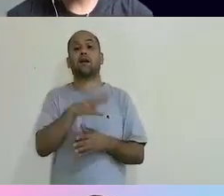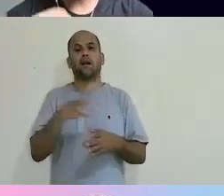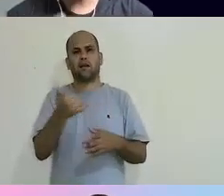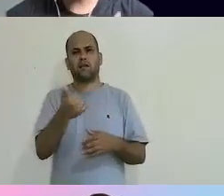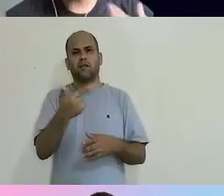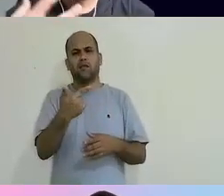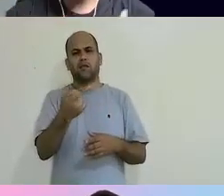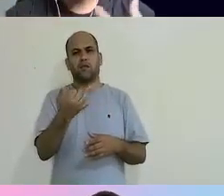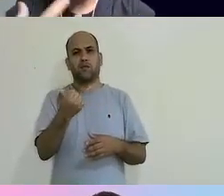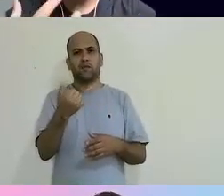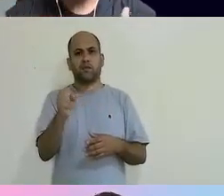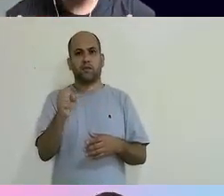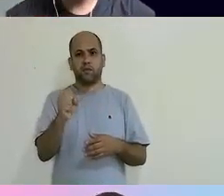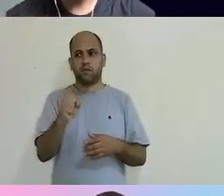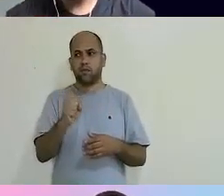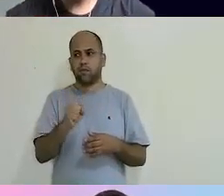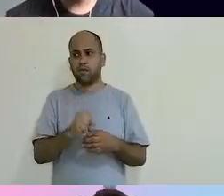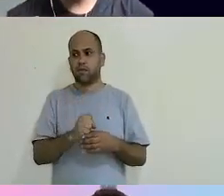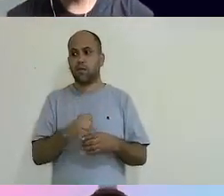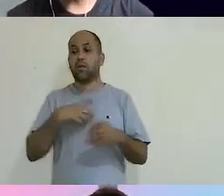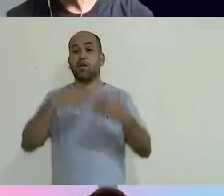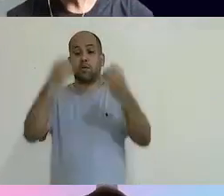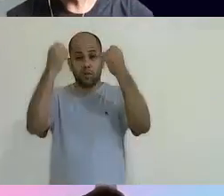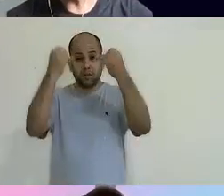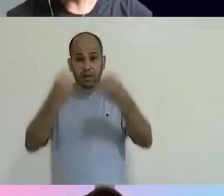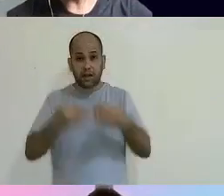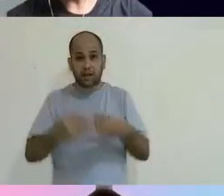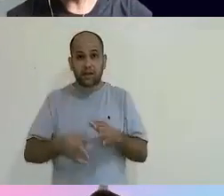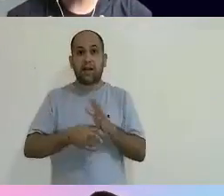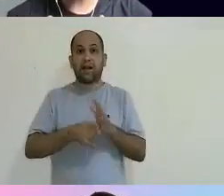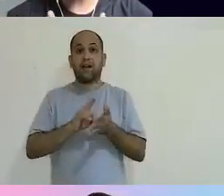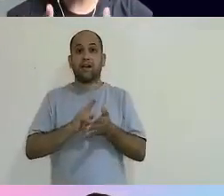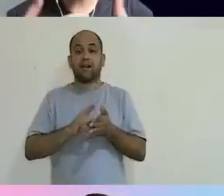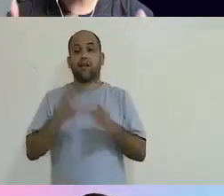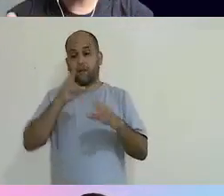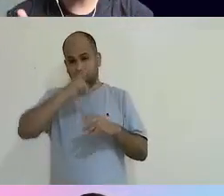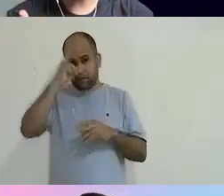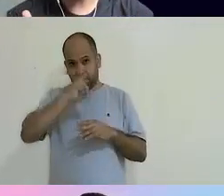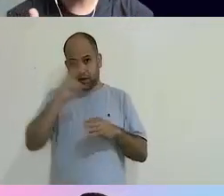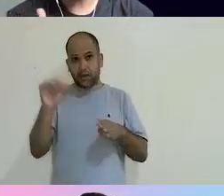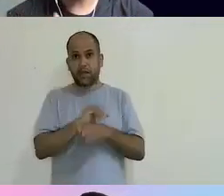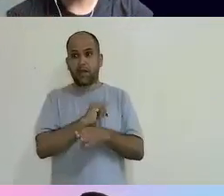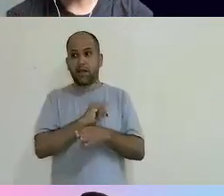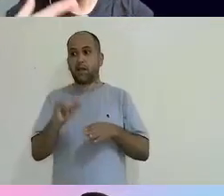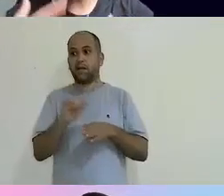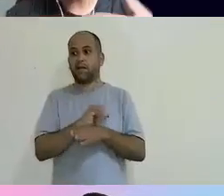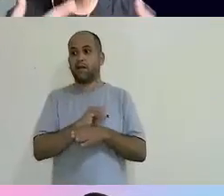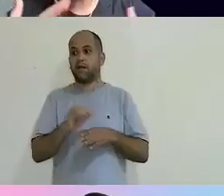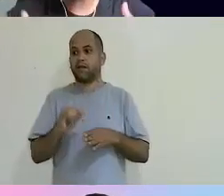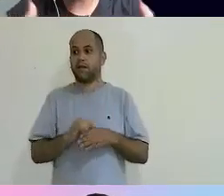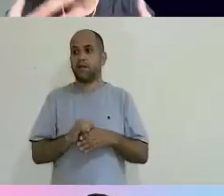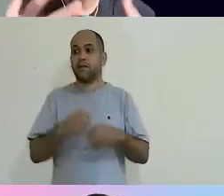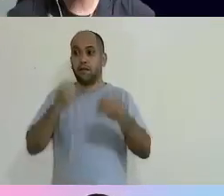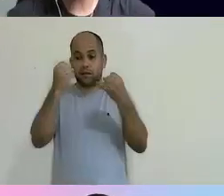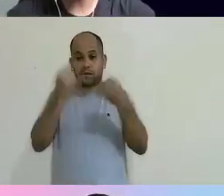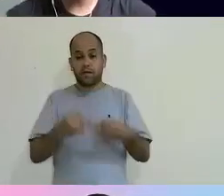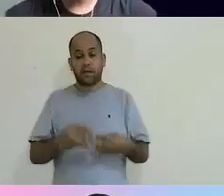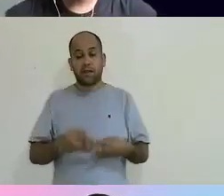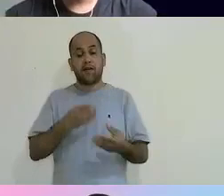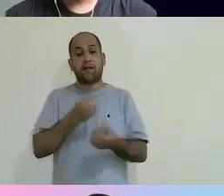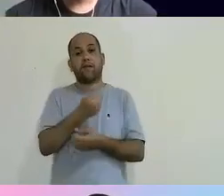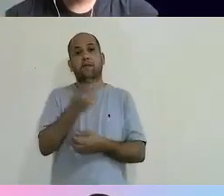2018, quando veio falar-se muito de resiliência, e eu comentei que... Eu comentava com várias pessoas, falei,